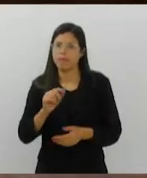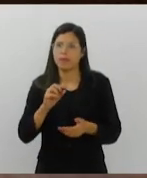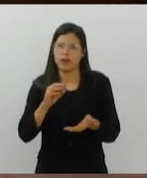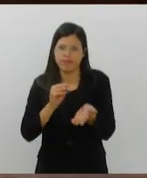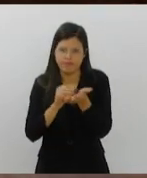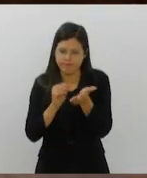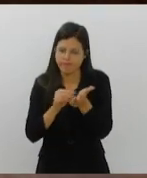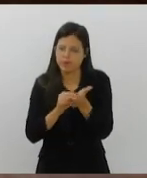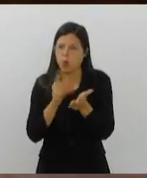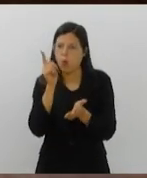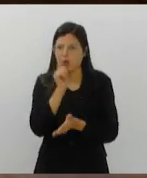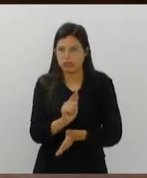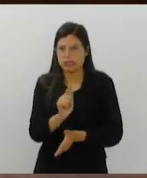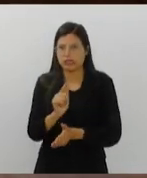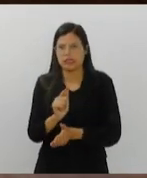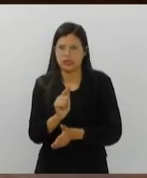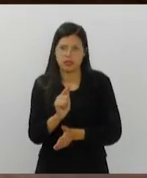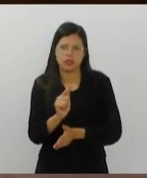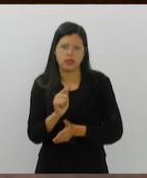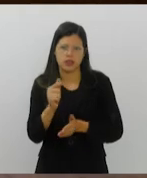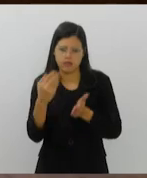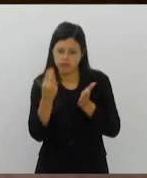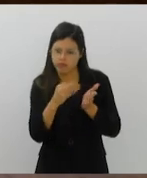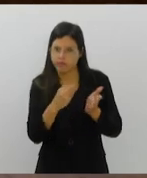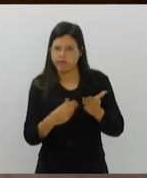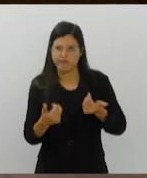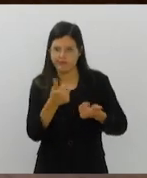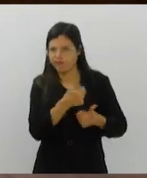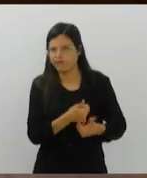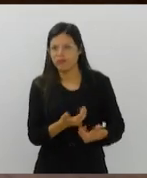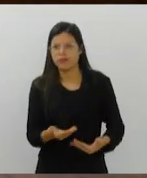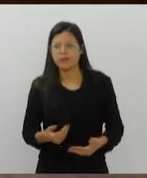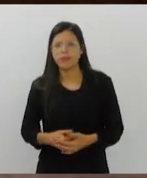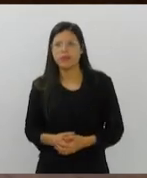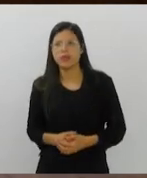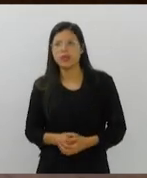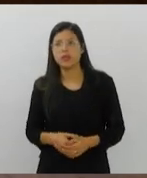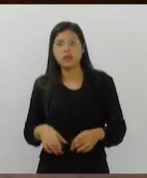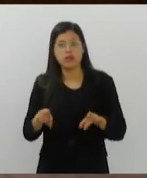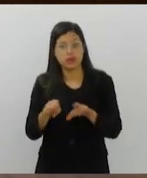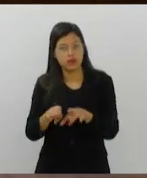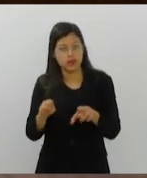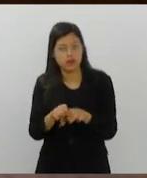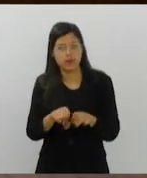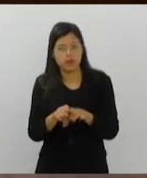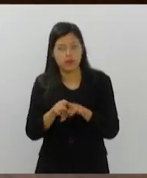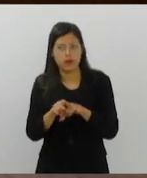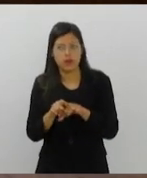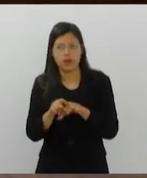E, ademais, nós devemos ainda destacar que, para além do regime